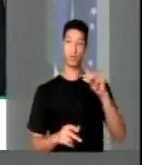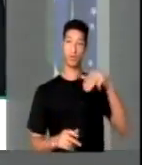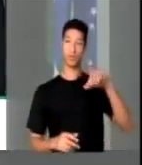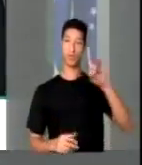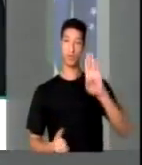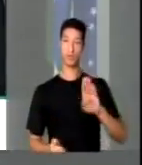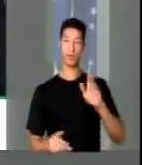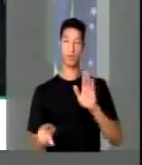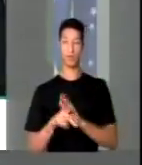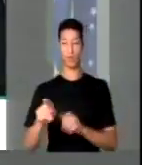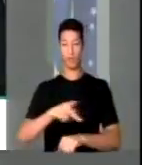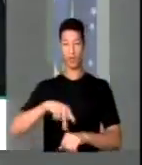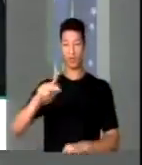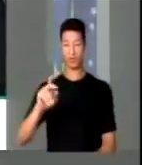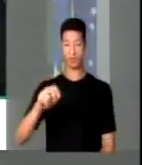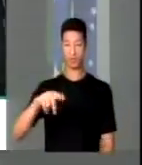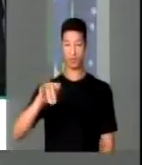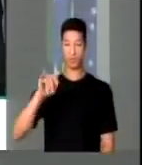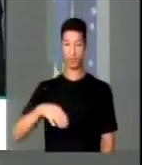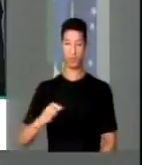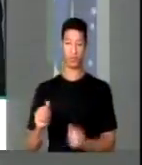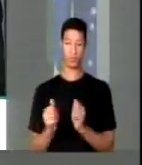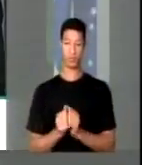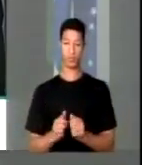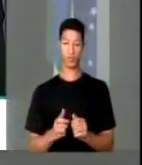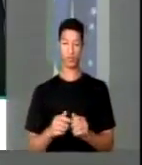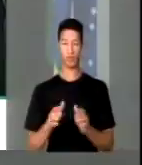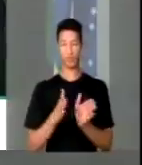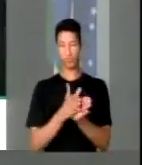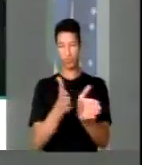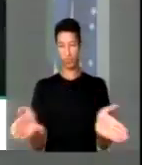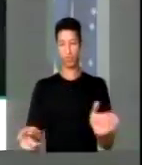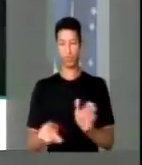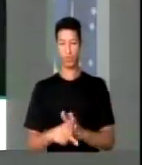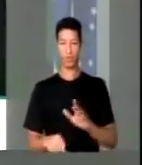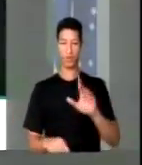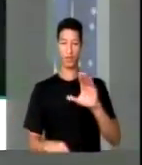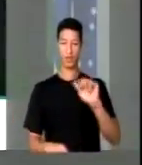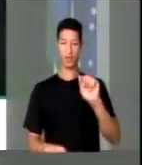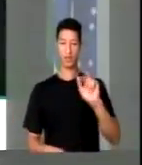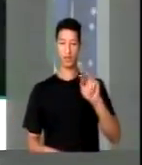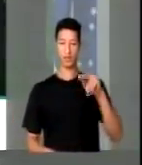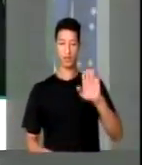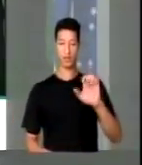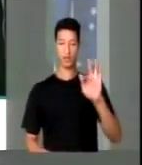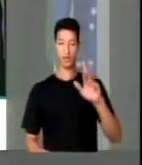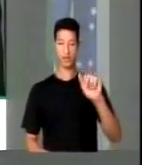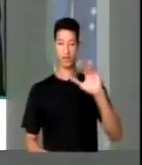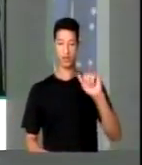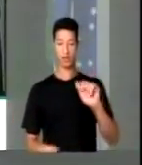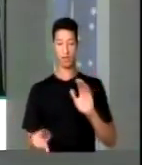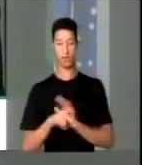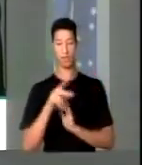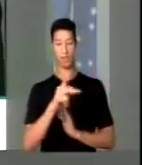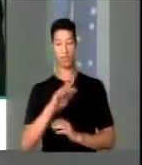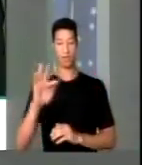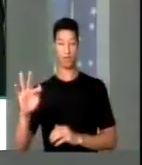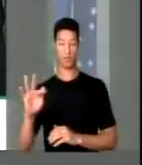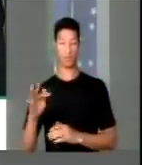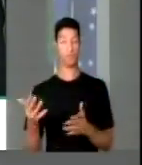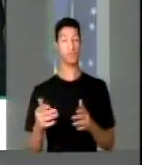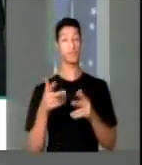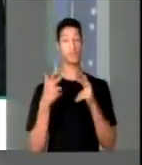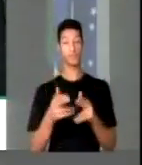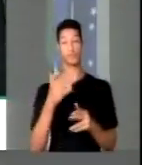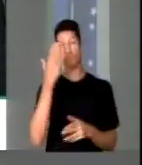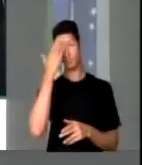PMDB em Pequim coincidiu com os desdobramentos da Operação Carne Fraca da Polícia Federal.